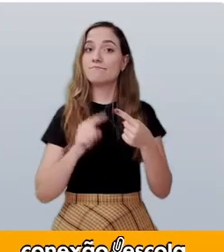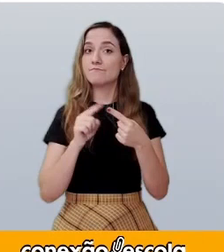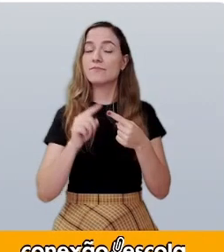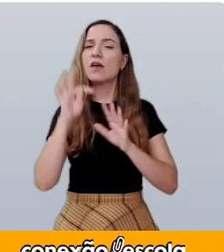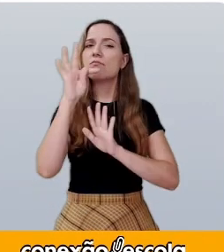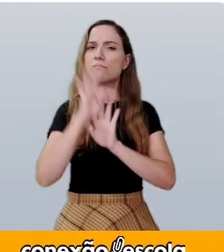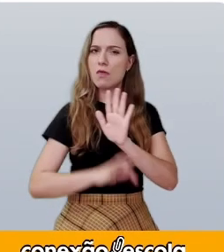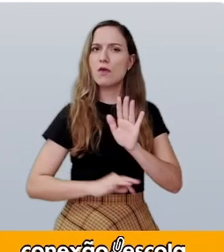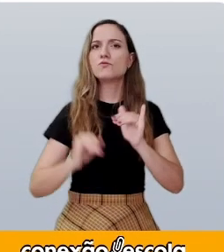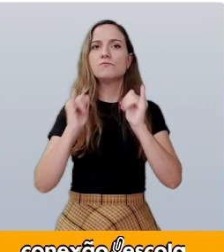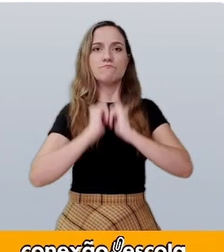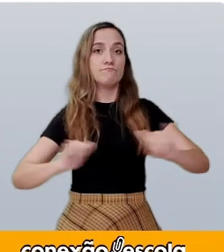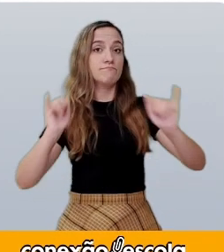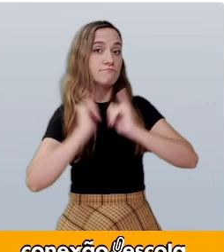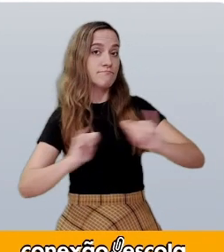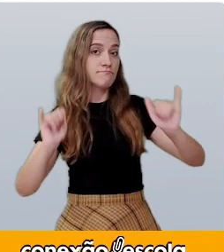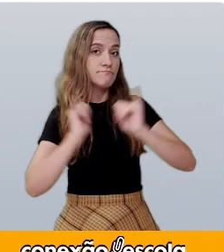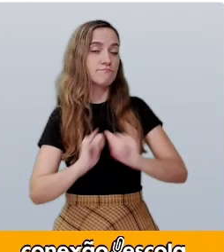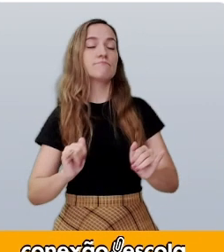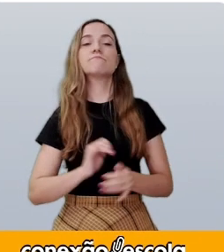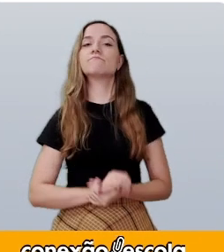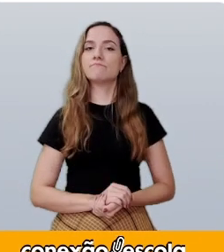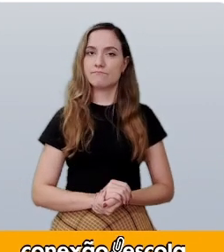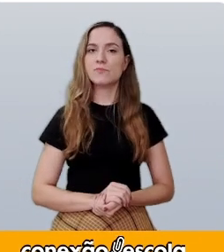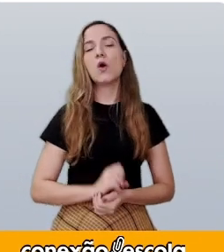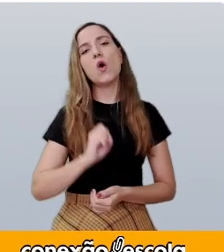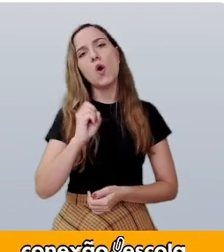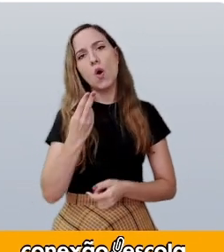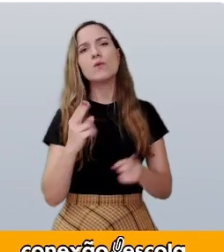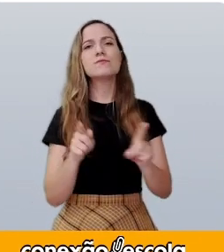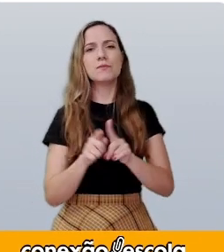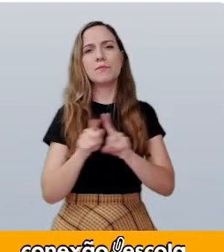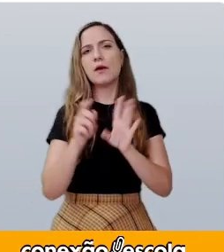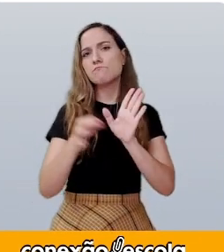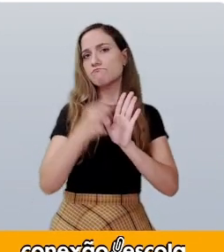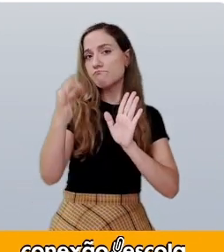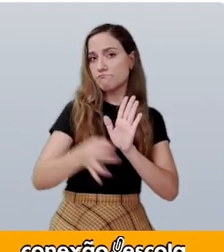textos informativos e ou opinativos,